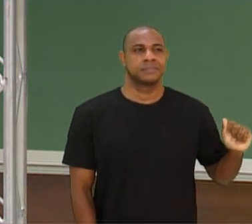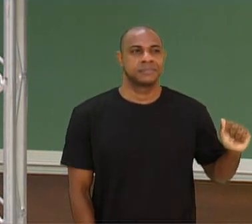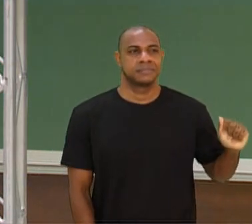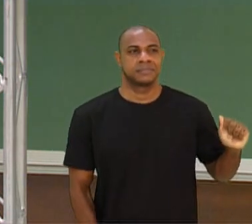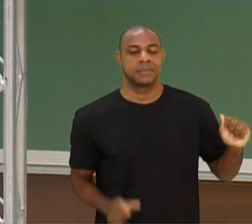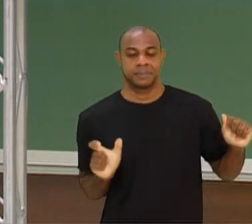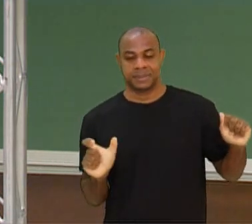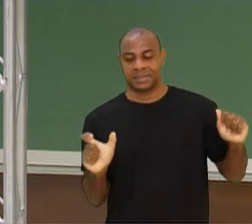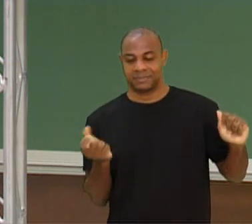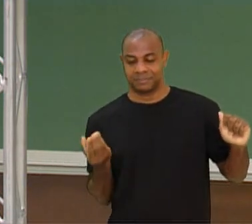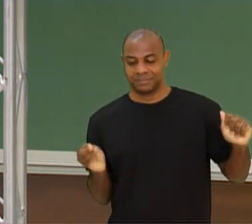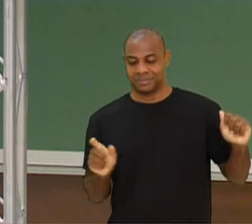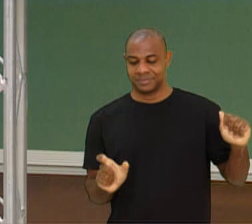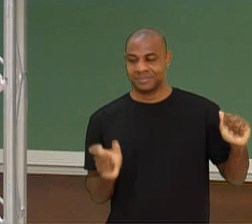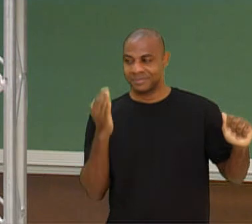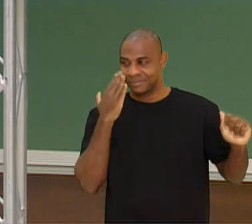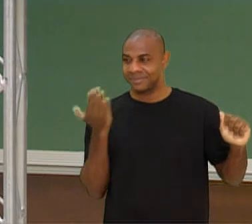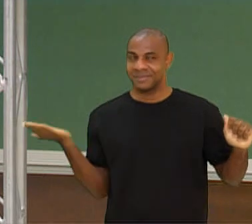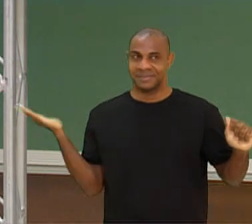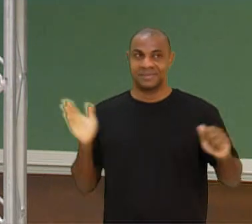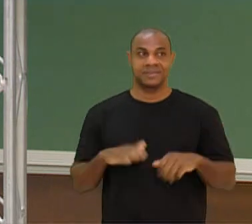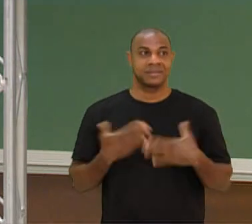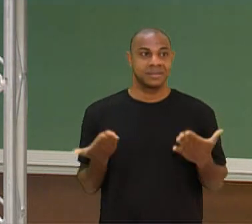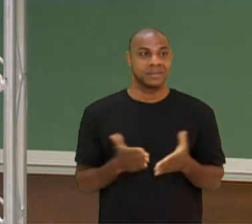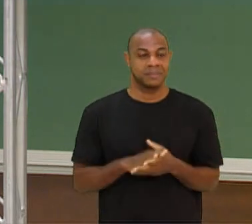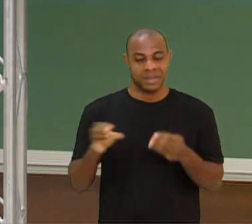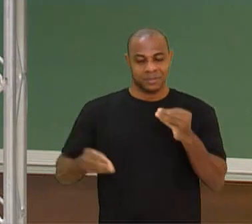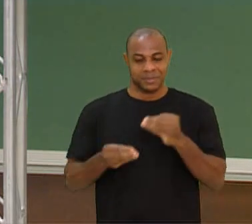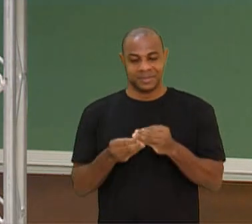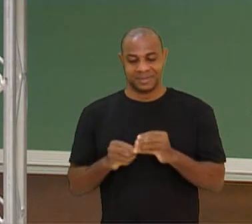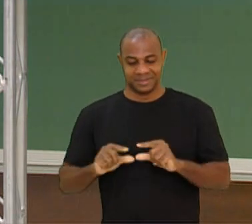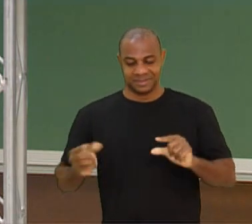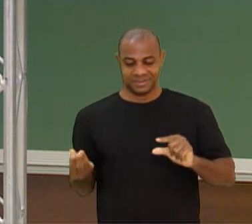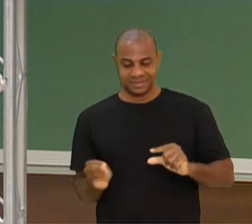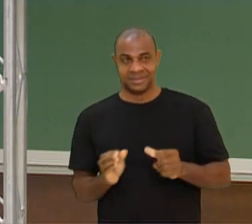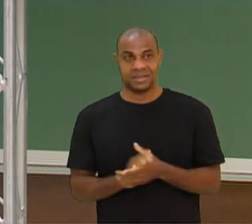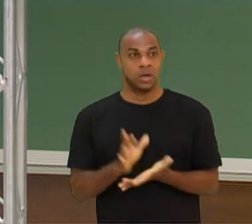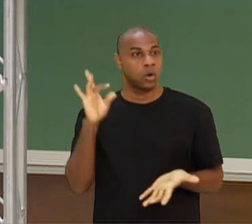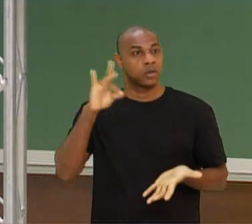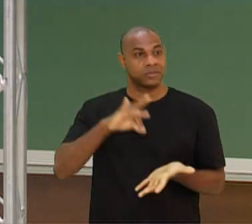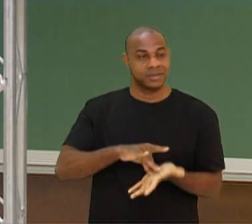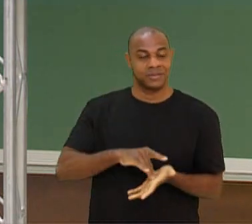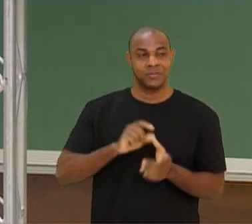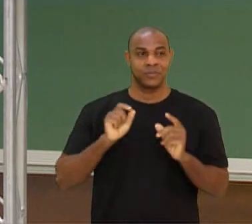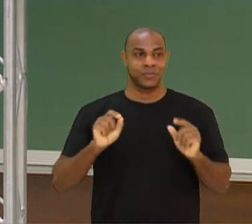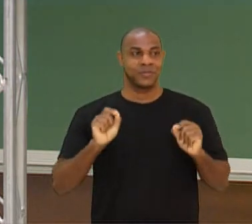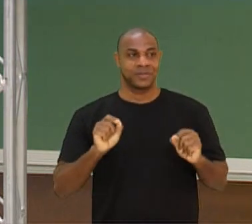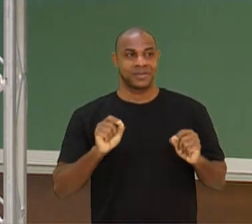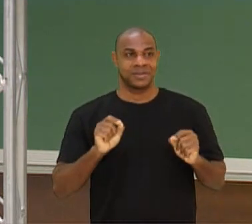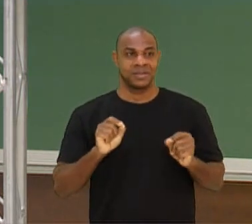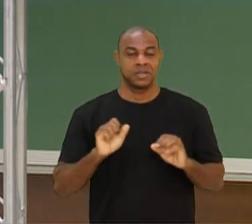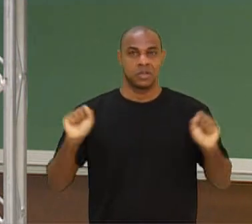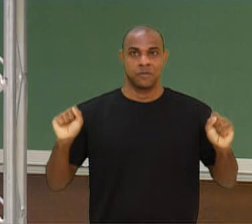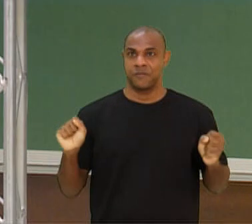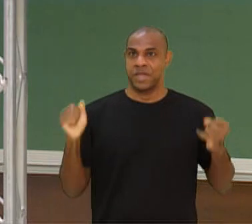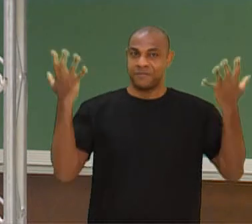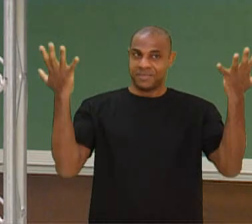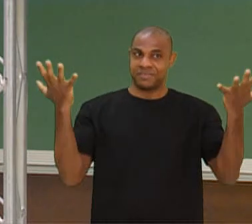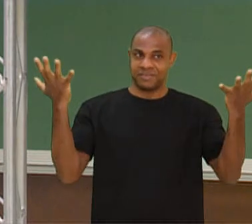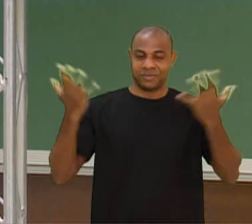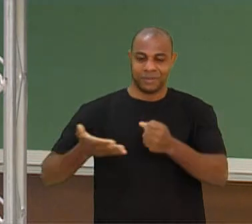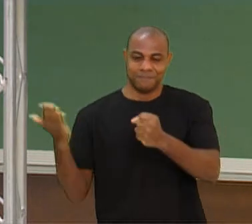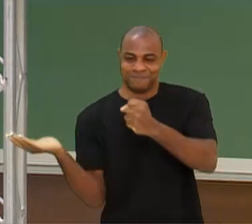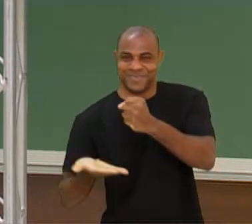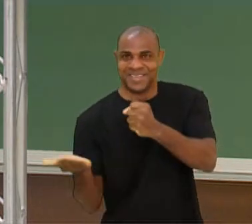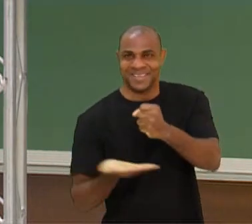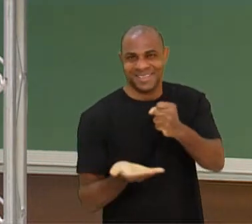of Thanksgiving celebration. Então, para completar a nossa frase, originado, né, no Festival da Colheita, ou teve origem